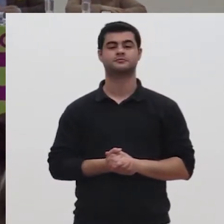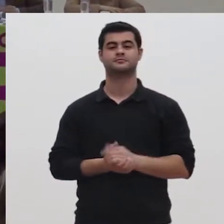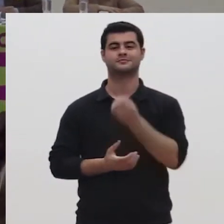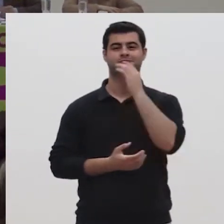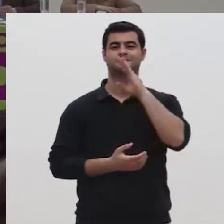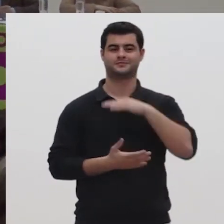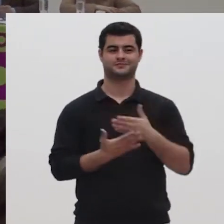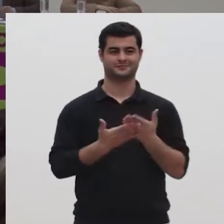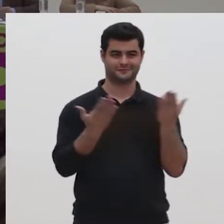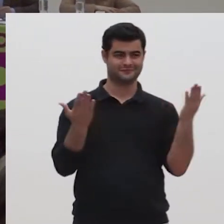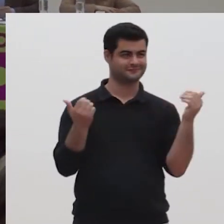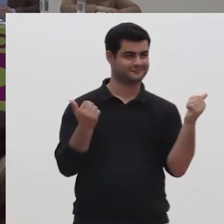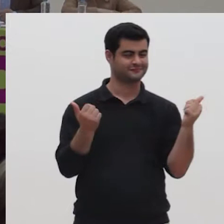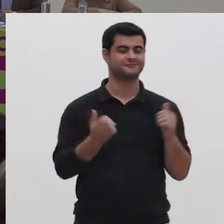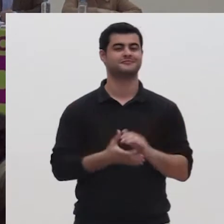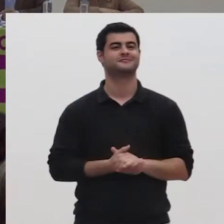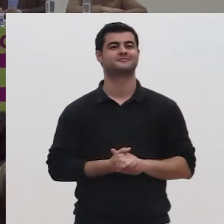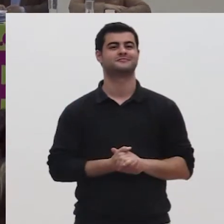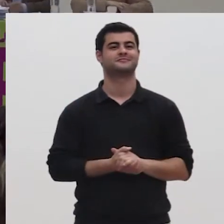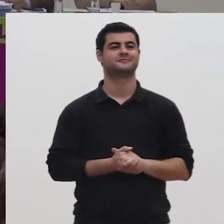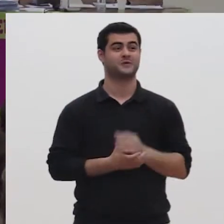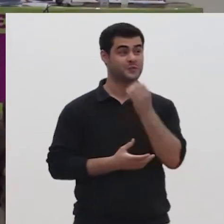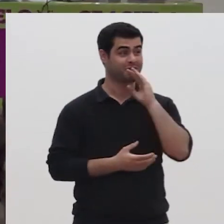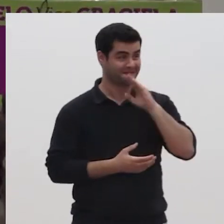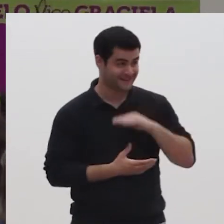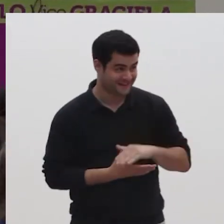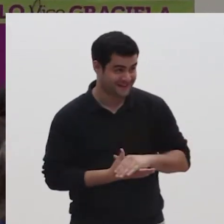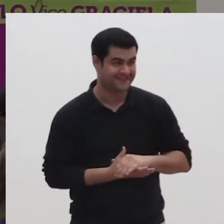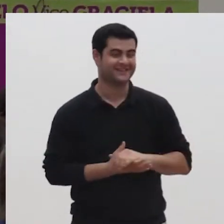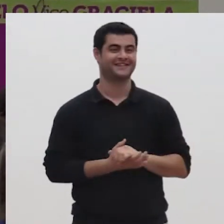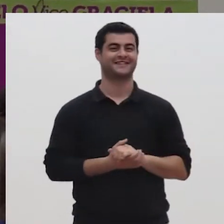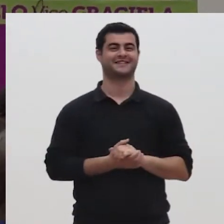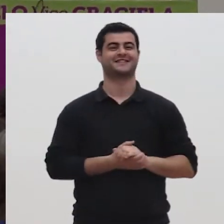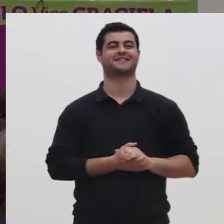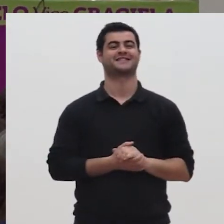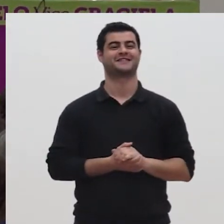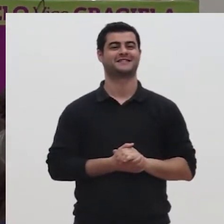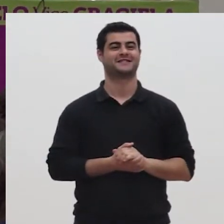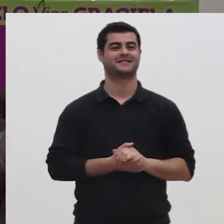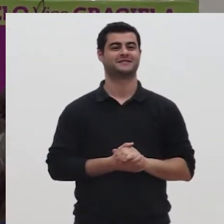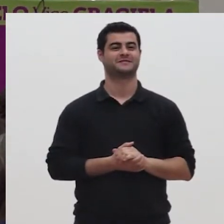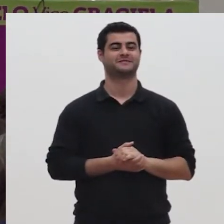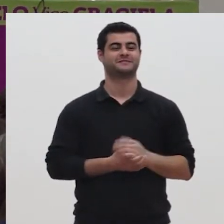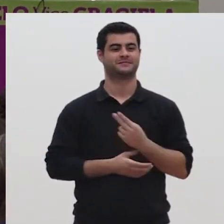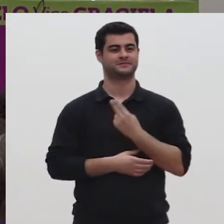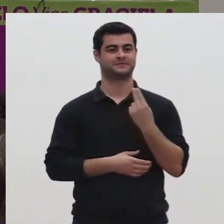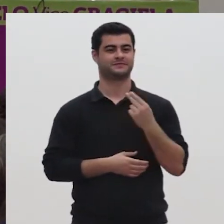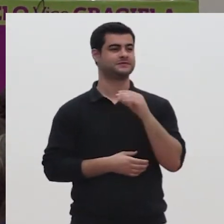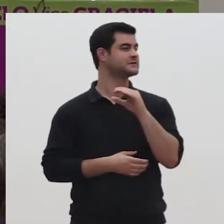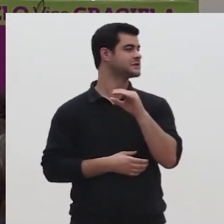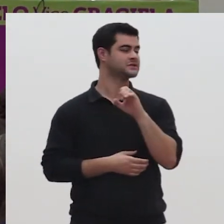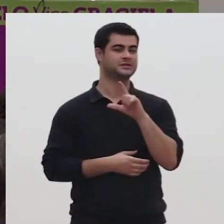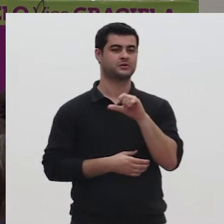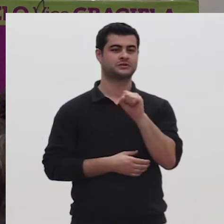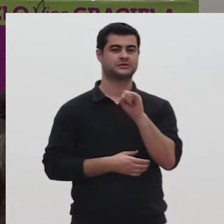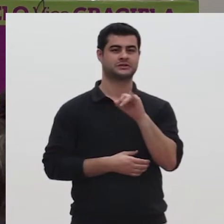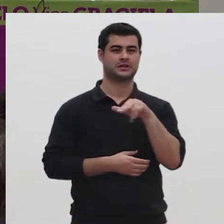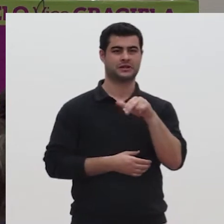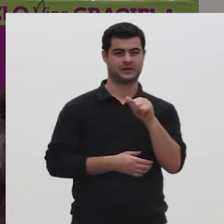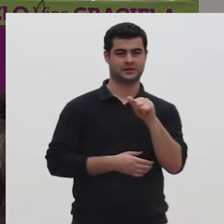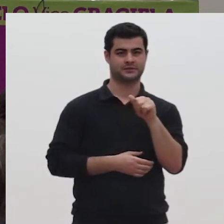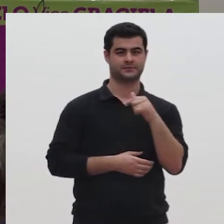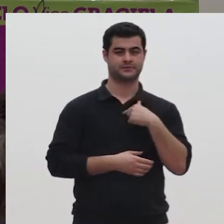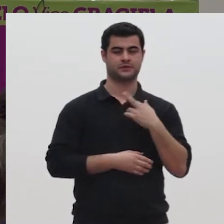Boa tarde, pessoal. Boa tarde. Meu nome é Celcina Favorito, eu sou diretora